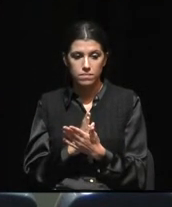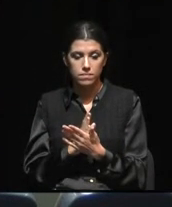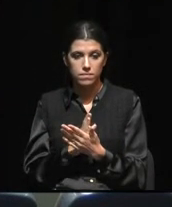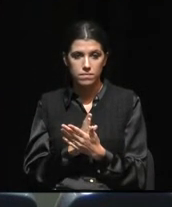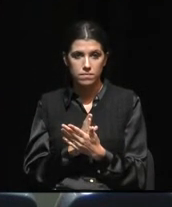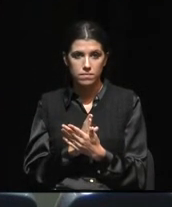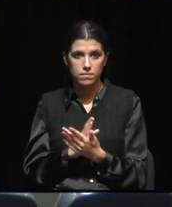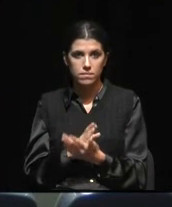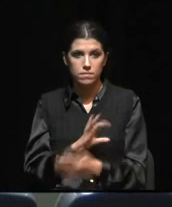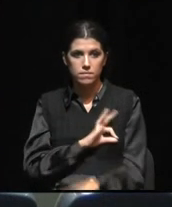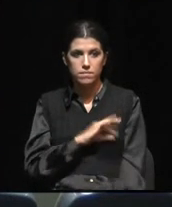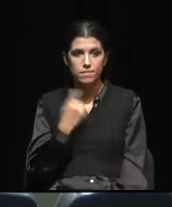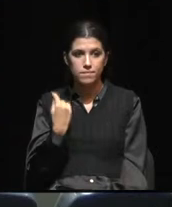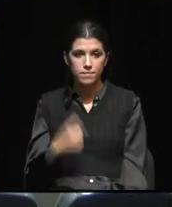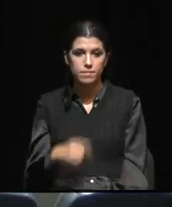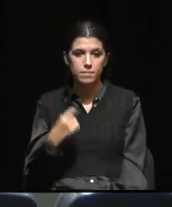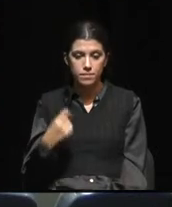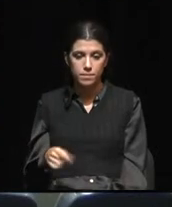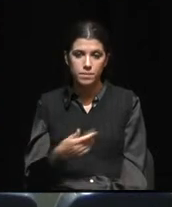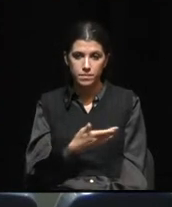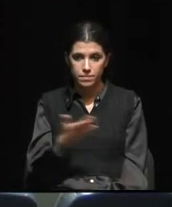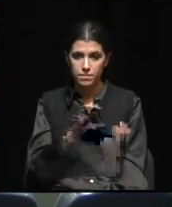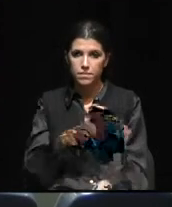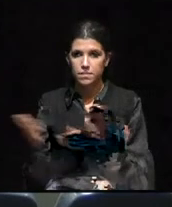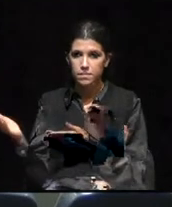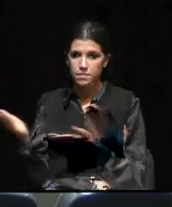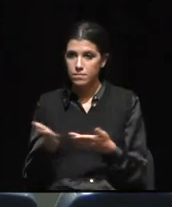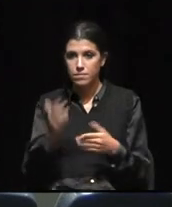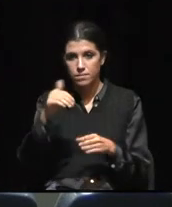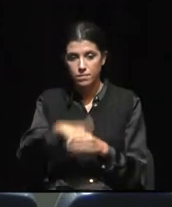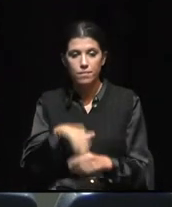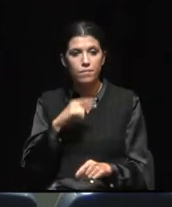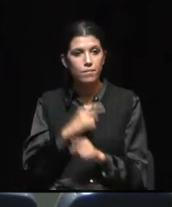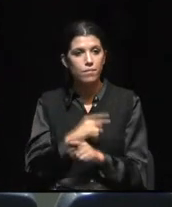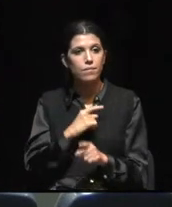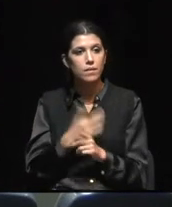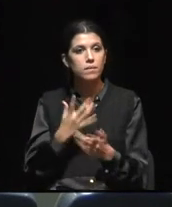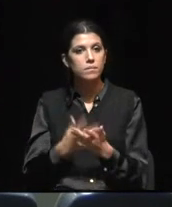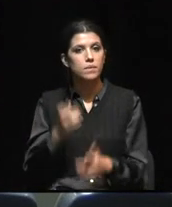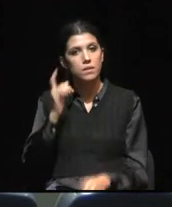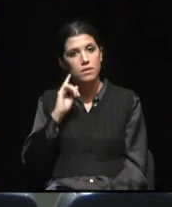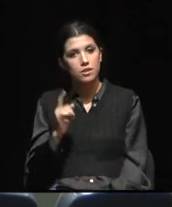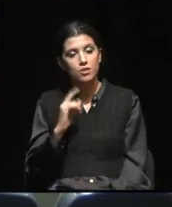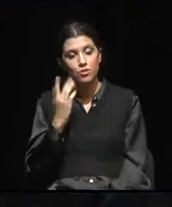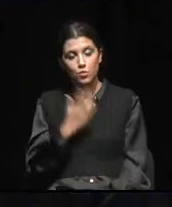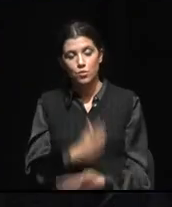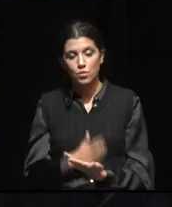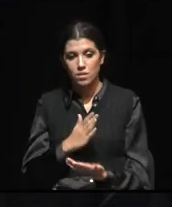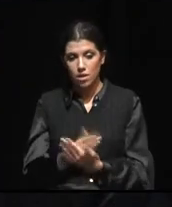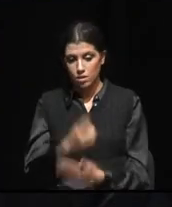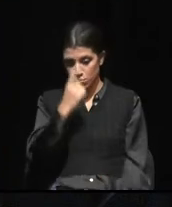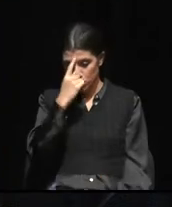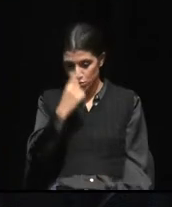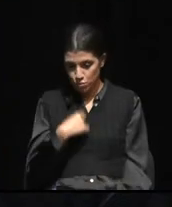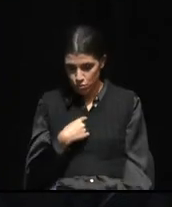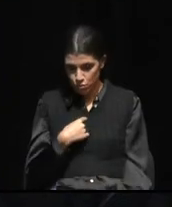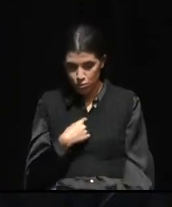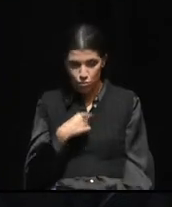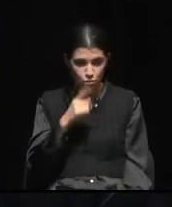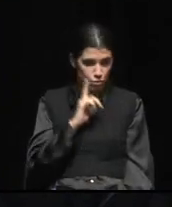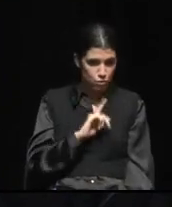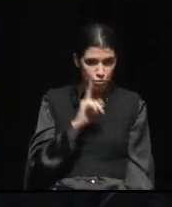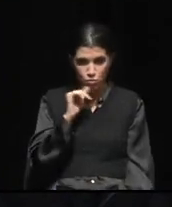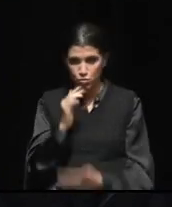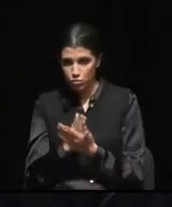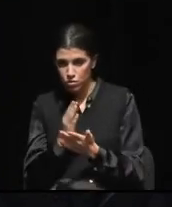T senhora Presidente senhoras e senhores temos este voto a Celebrar o do Estudante porque sabemos que Us e ess estudantes